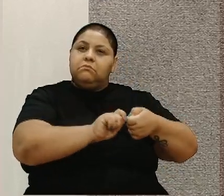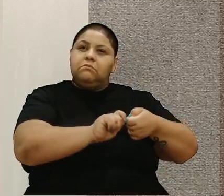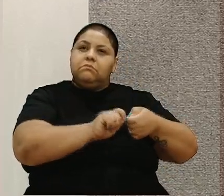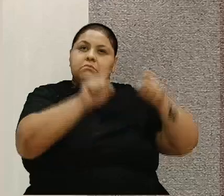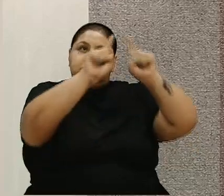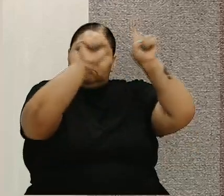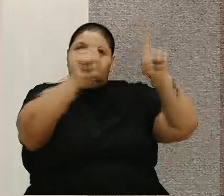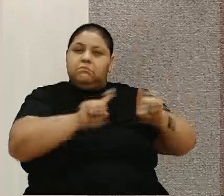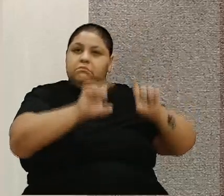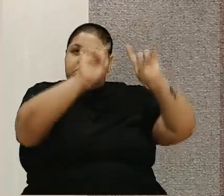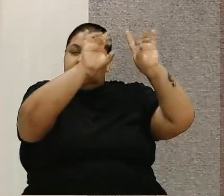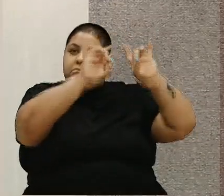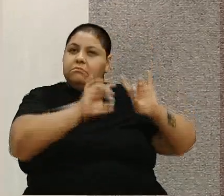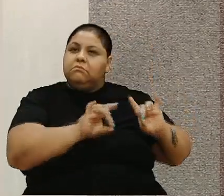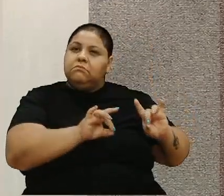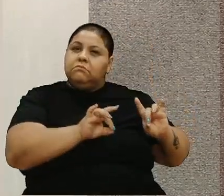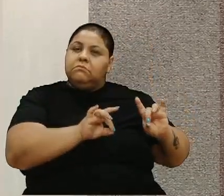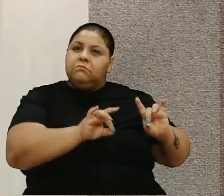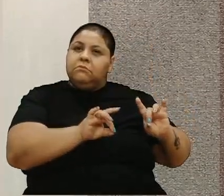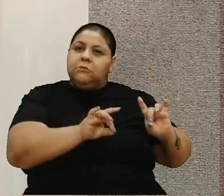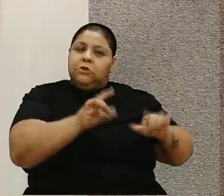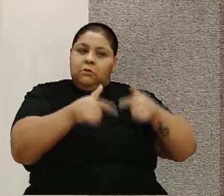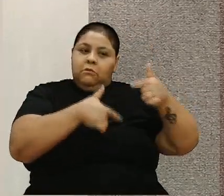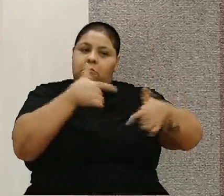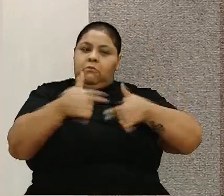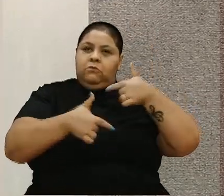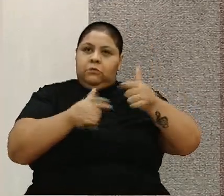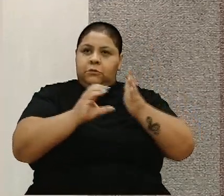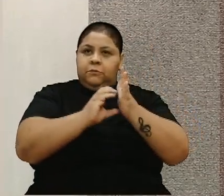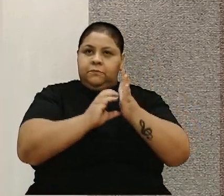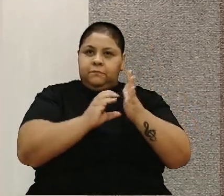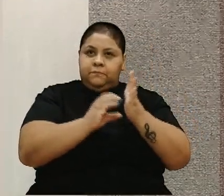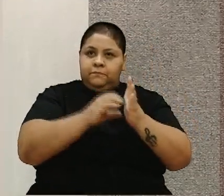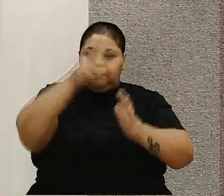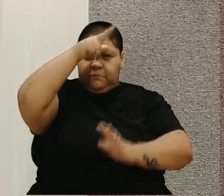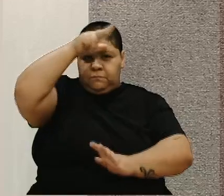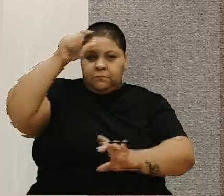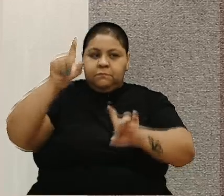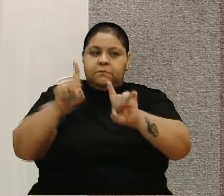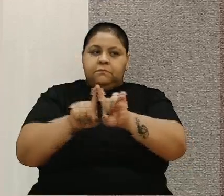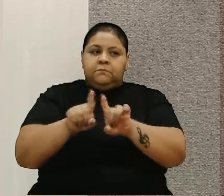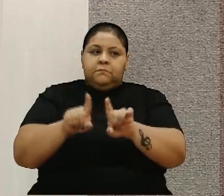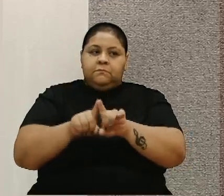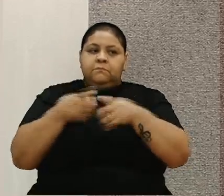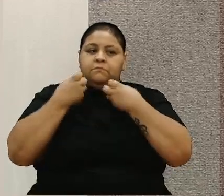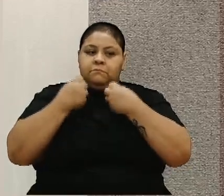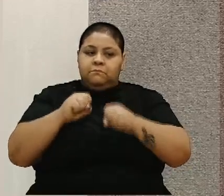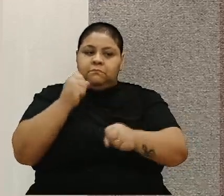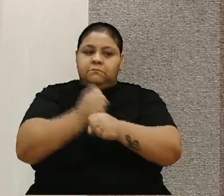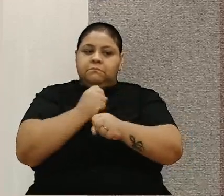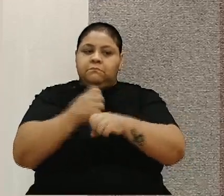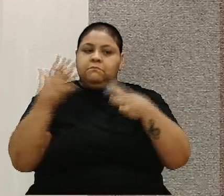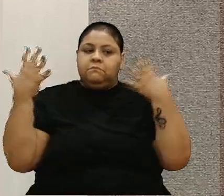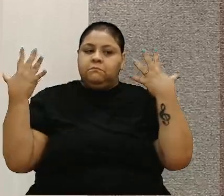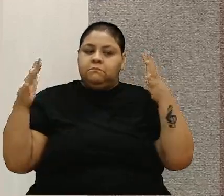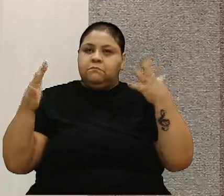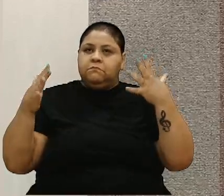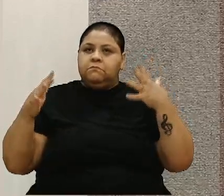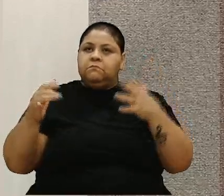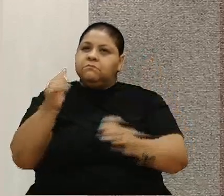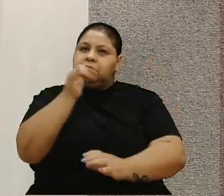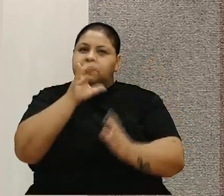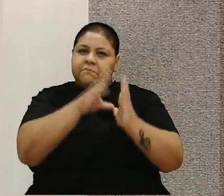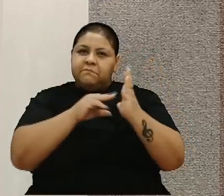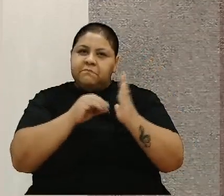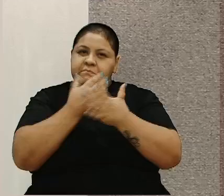equipe, especialmente por estes trabalhadores aqui, servidores da nossa prefeitura e também da Secretaria de Obras. Parabéns a eles e que sirva de exemplo aí